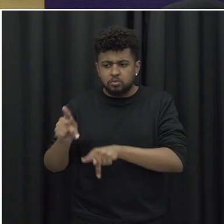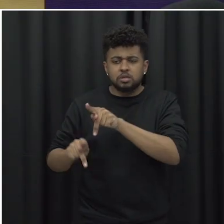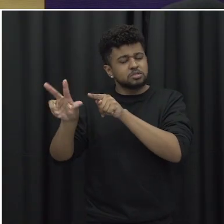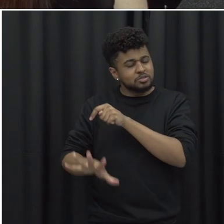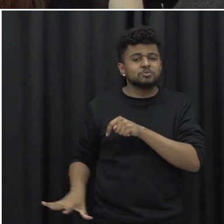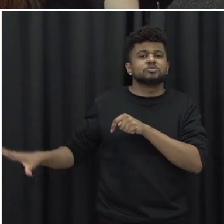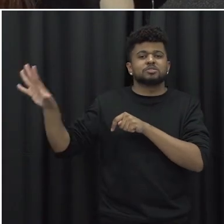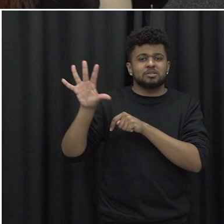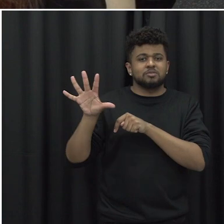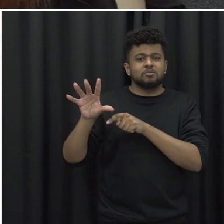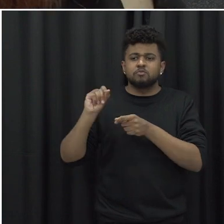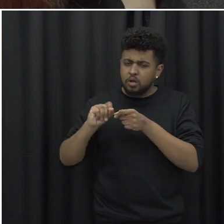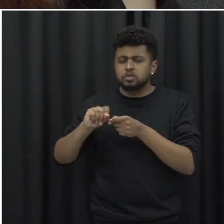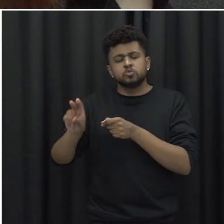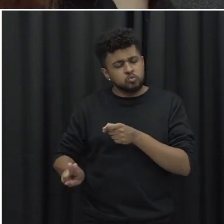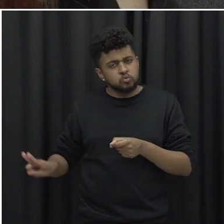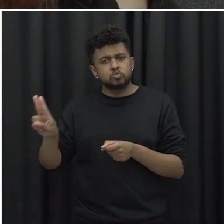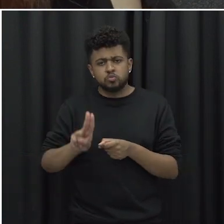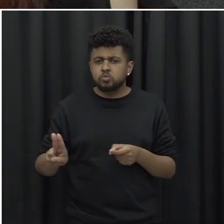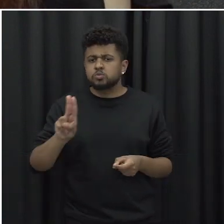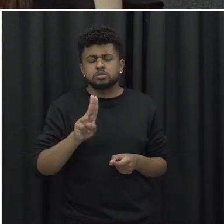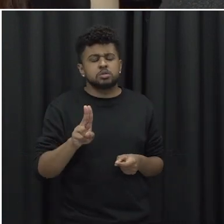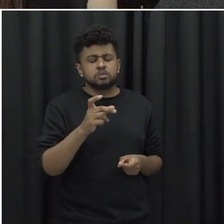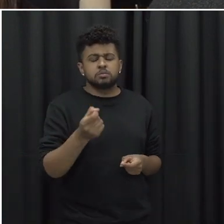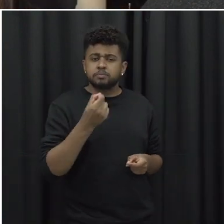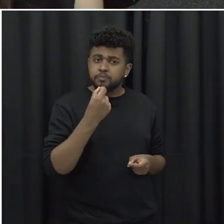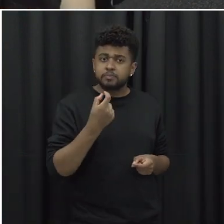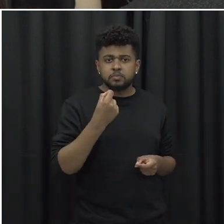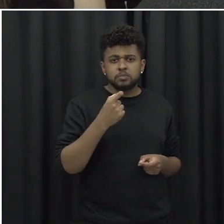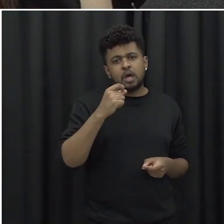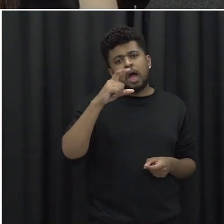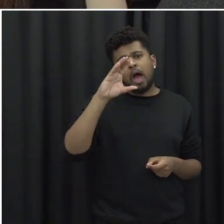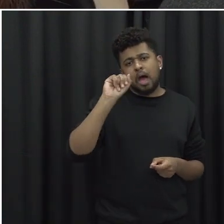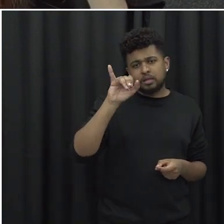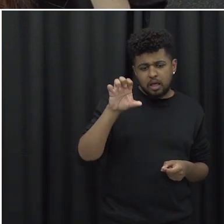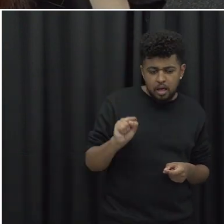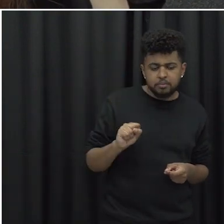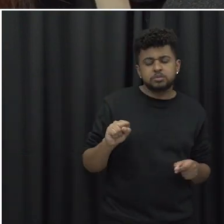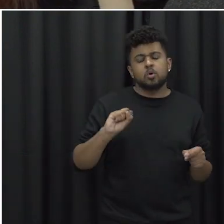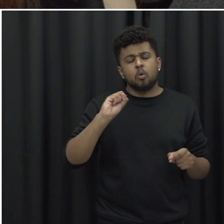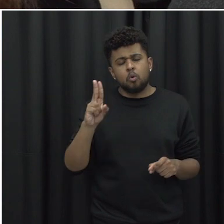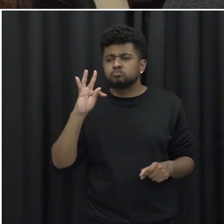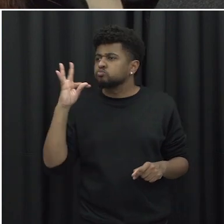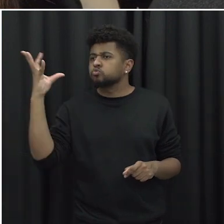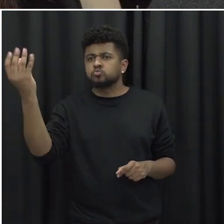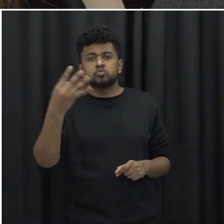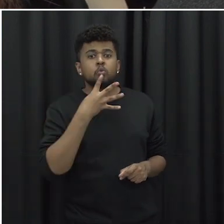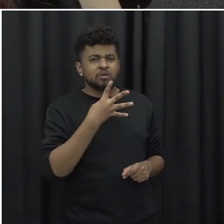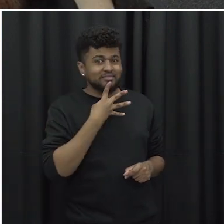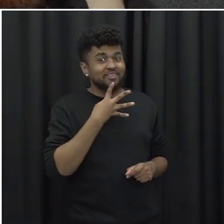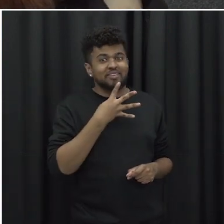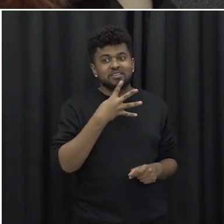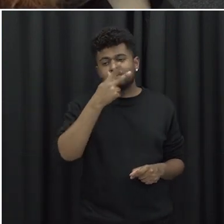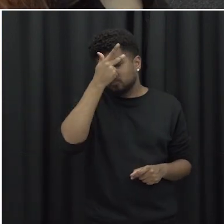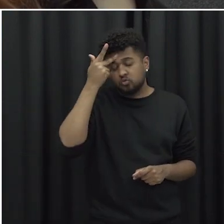que, né, todo mundo conhece, acaba conhecendo alguém que, será que para aquele conhecido não poderia servir? Então, a gente se